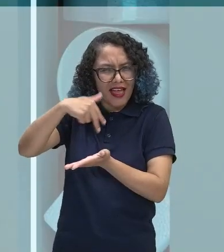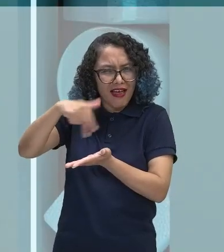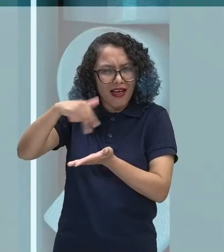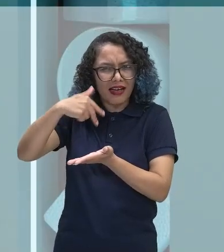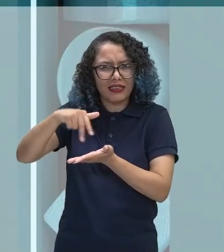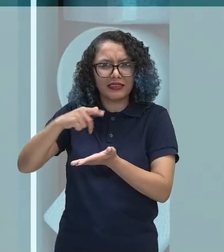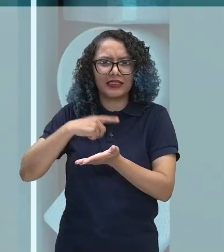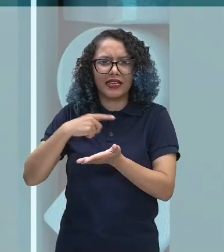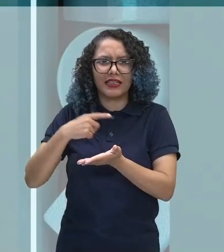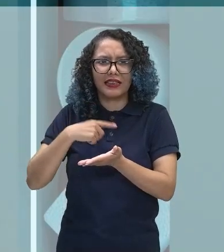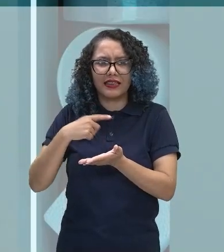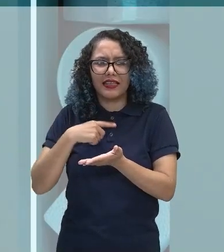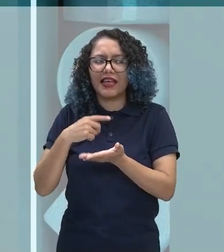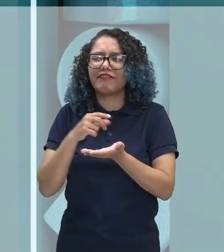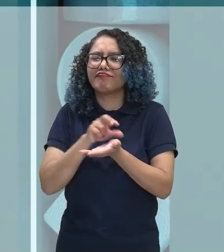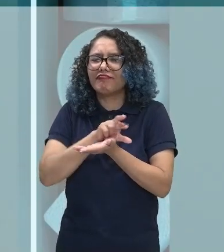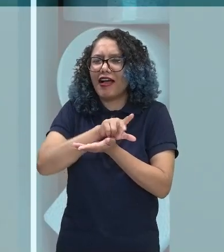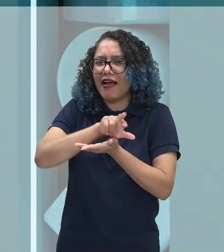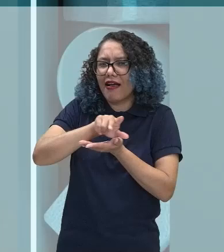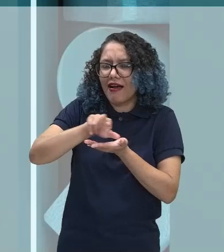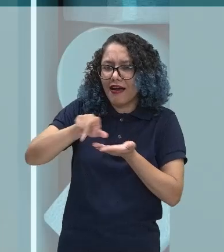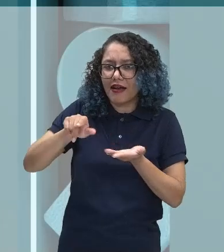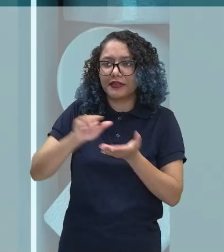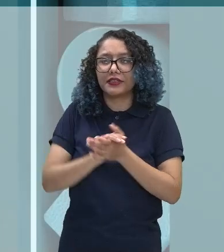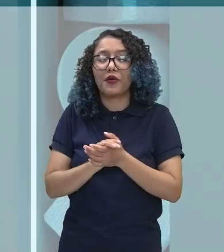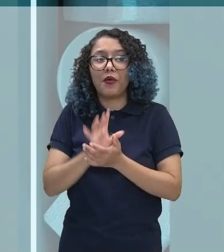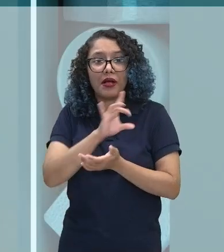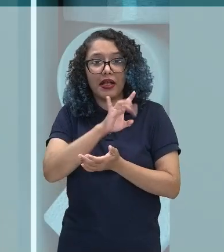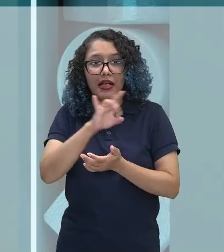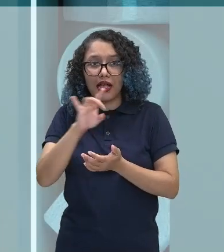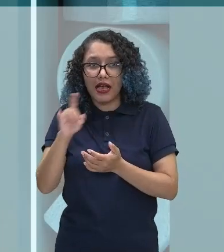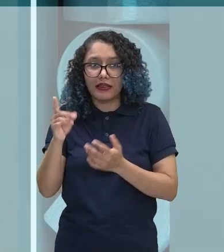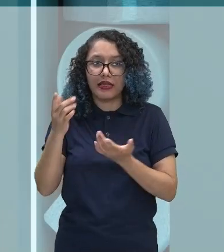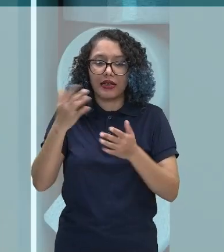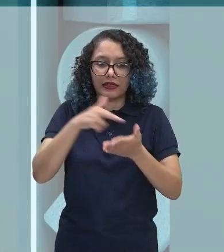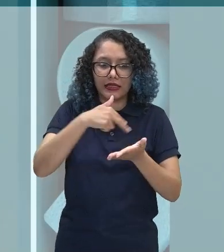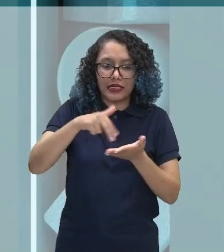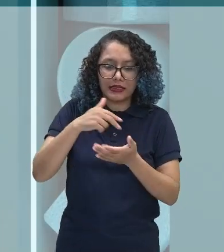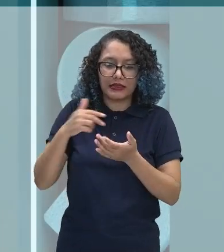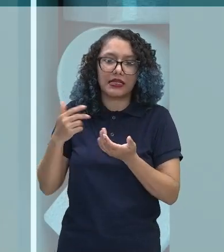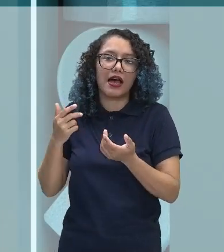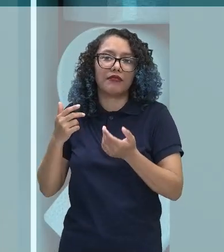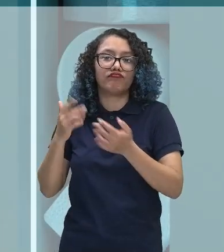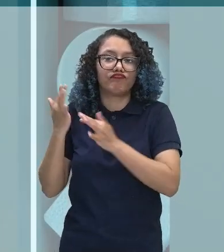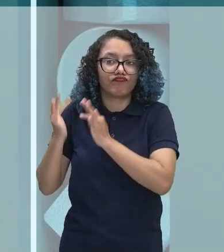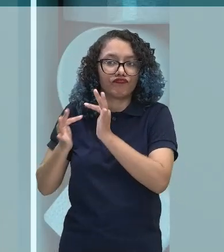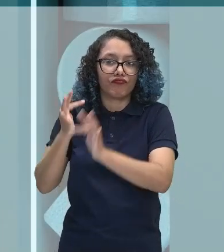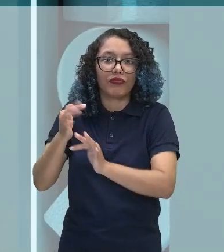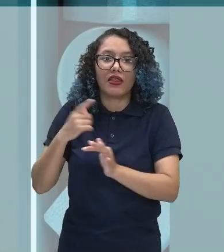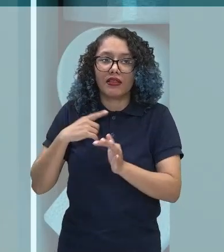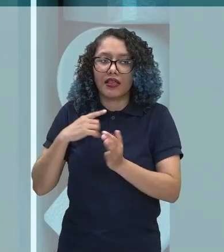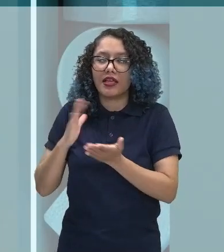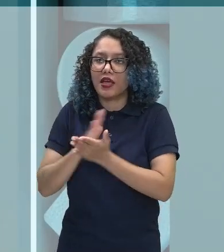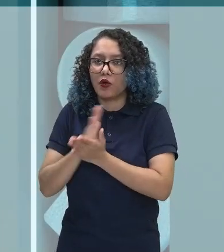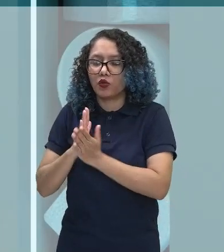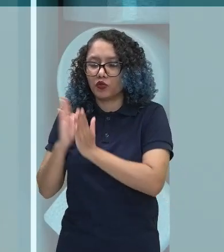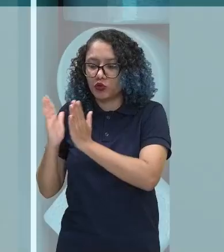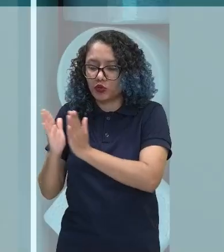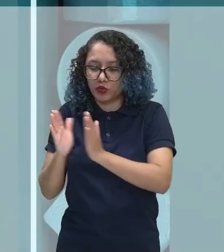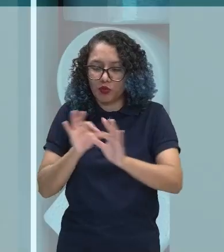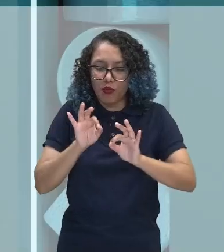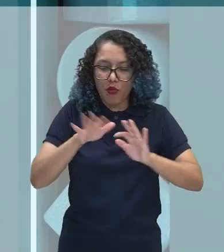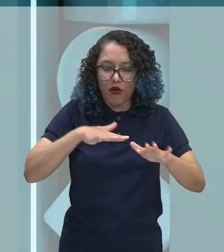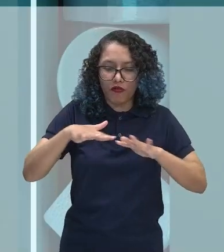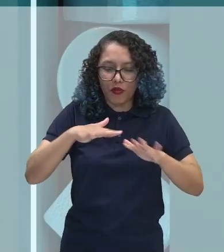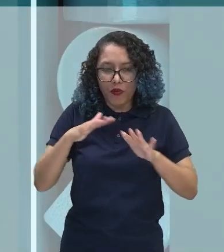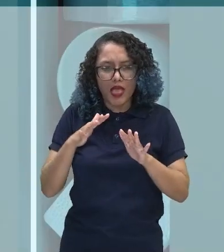Então, cada dança folclórica, ela tem passos característicos, mas não são tão rígidos quanto